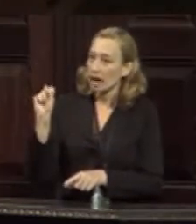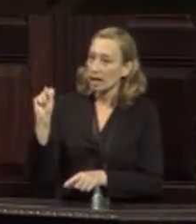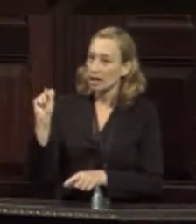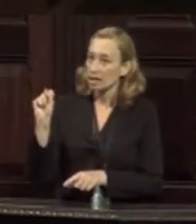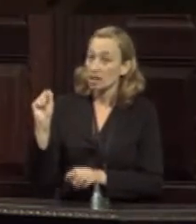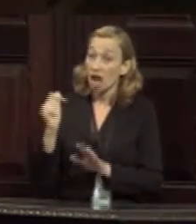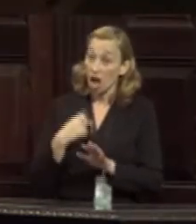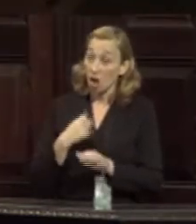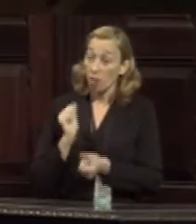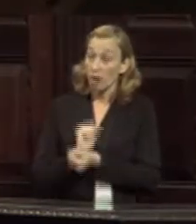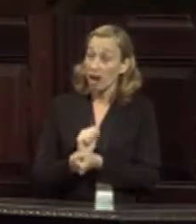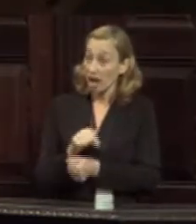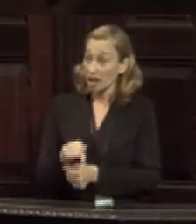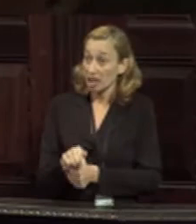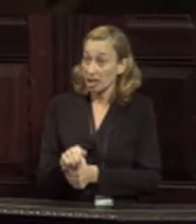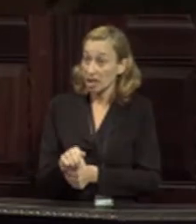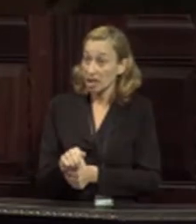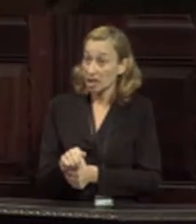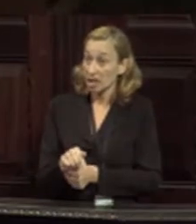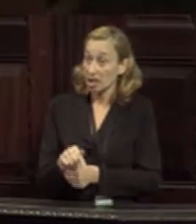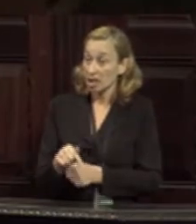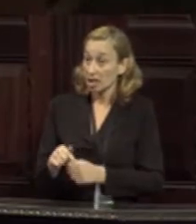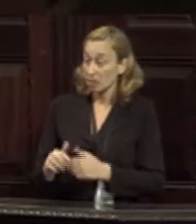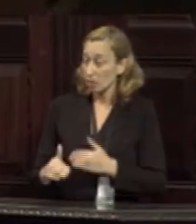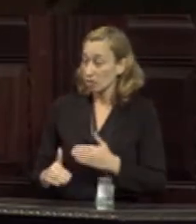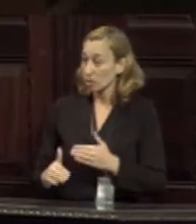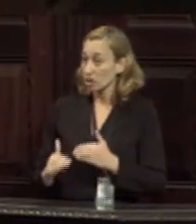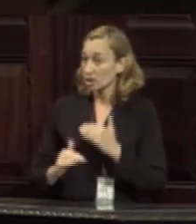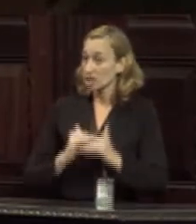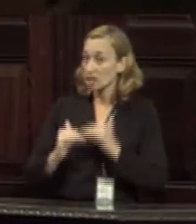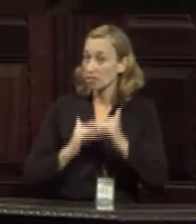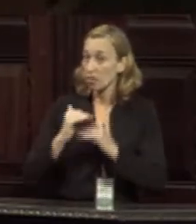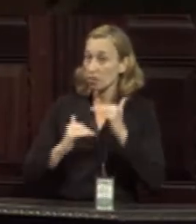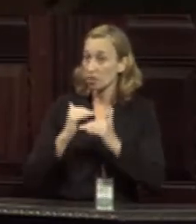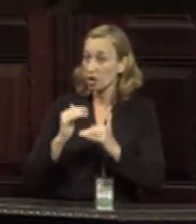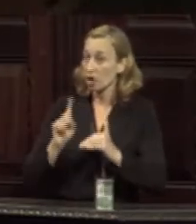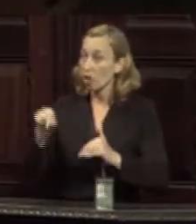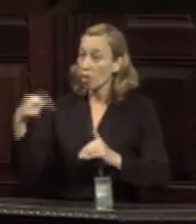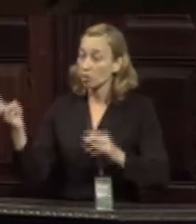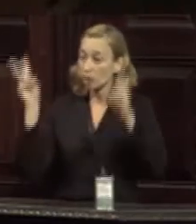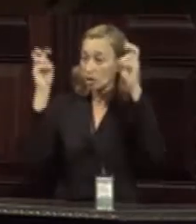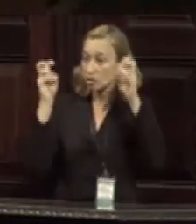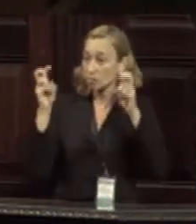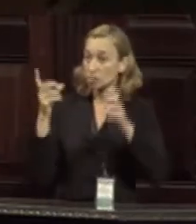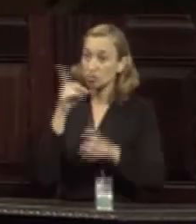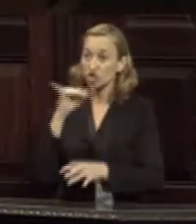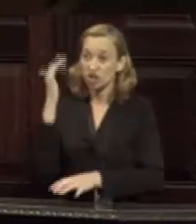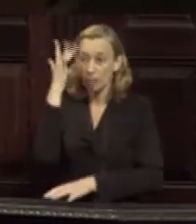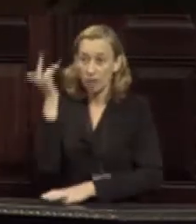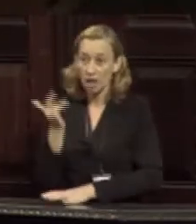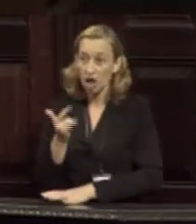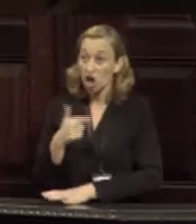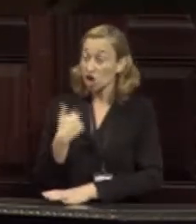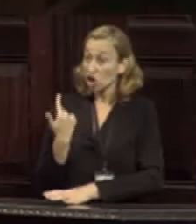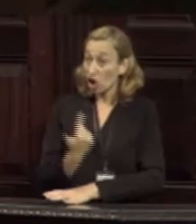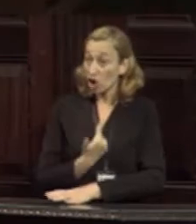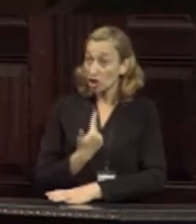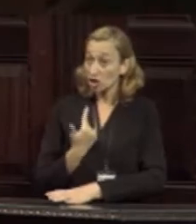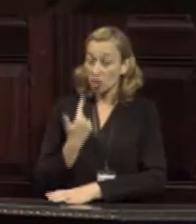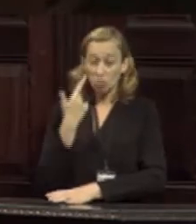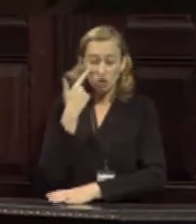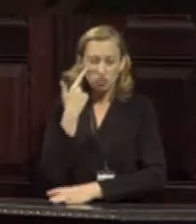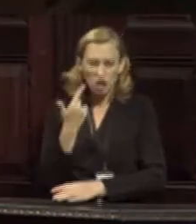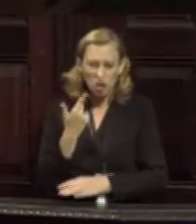aqui e desenvolvo o outro capítulo no dia da manhã. Então, nós estamos puxando a corda